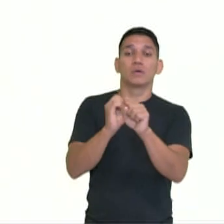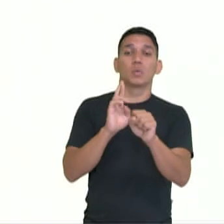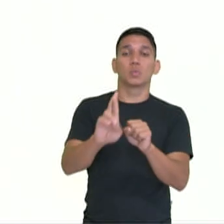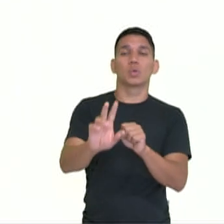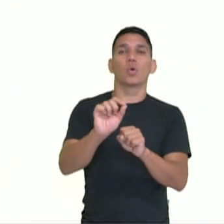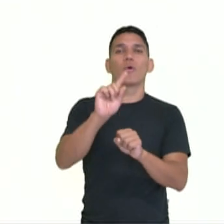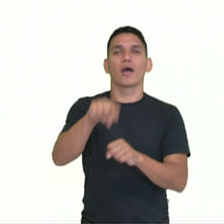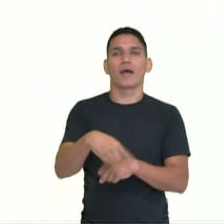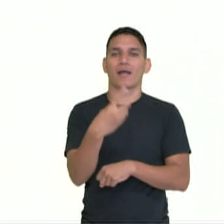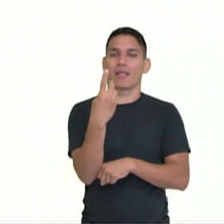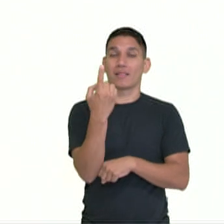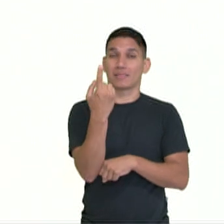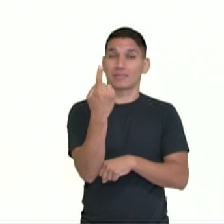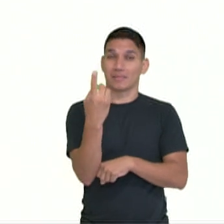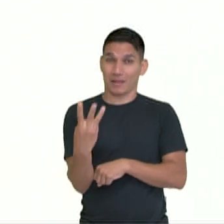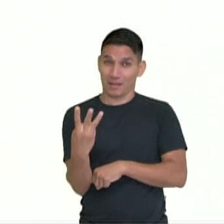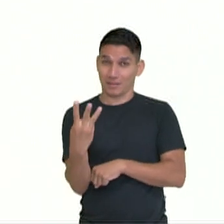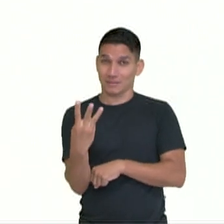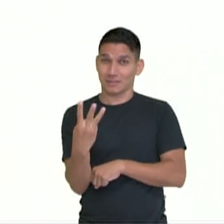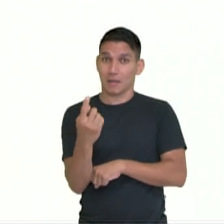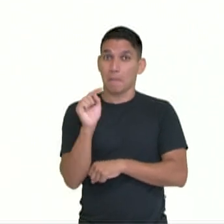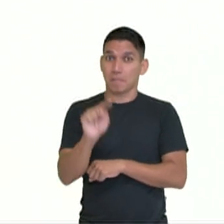R$